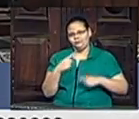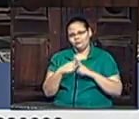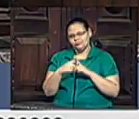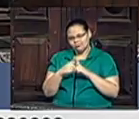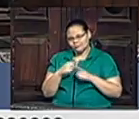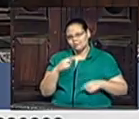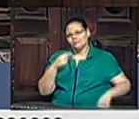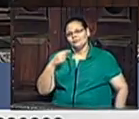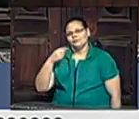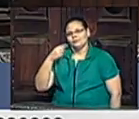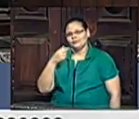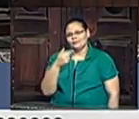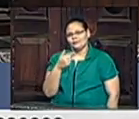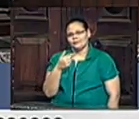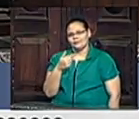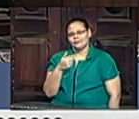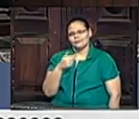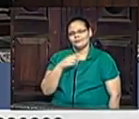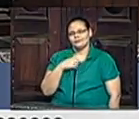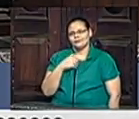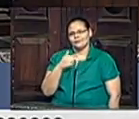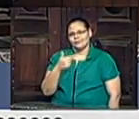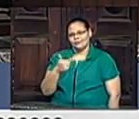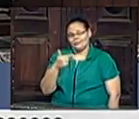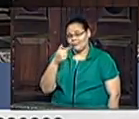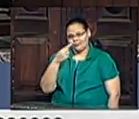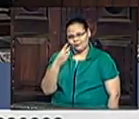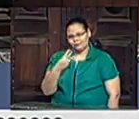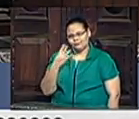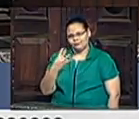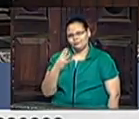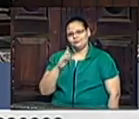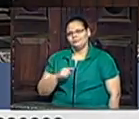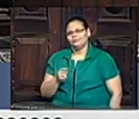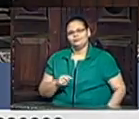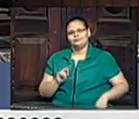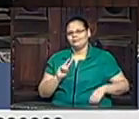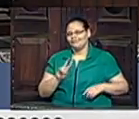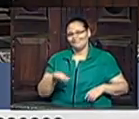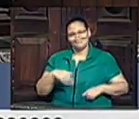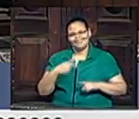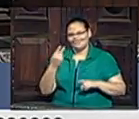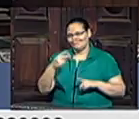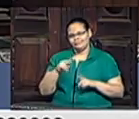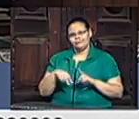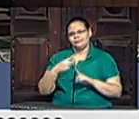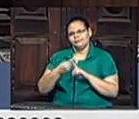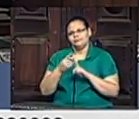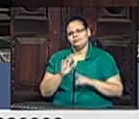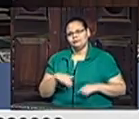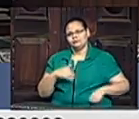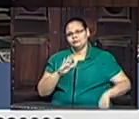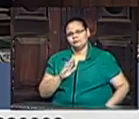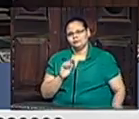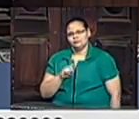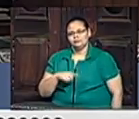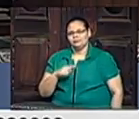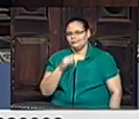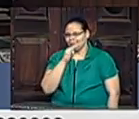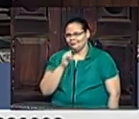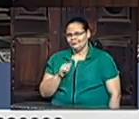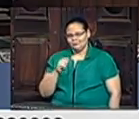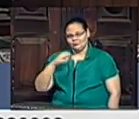Combate à Pobreza, o FECAP. Então, é um salto monumental numa faixa que é de 200 a 300